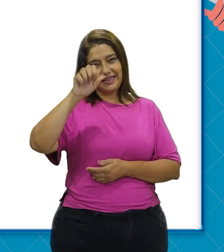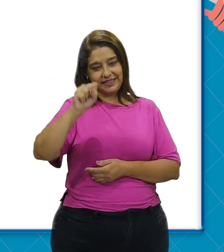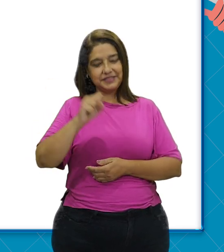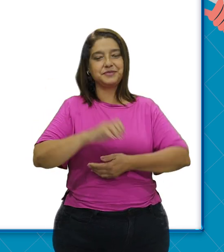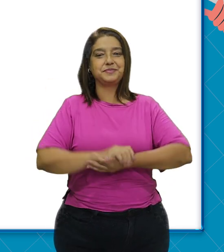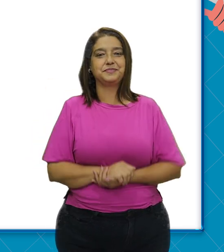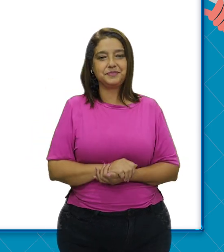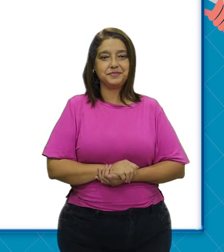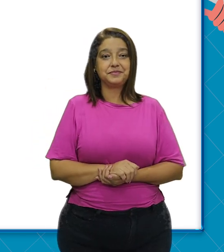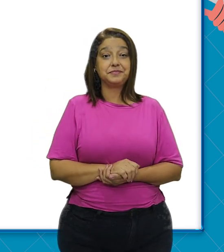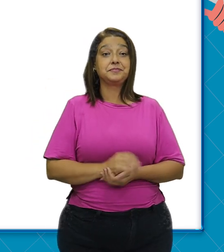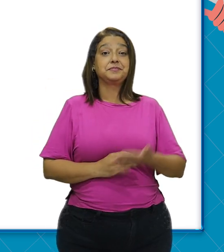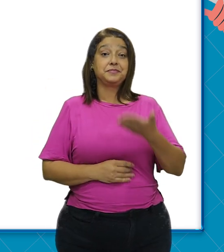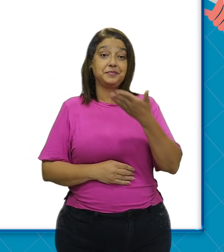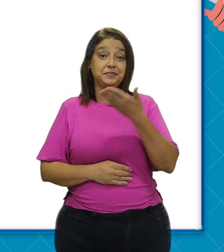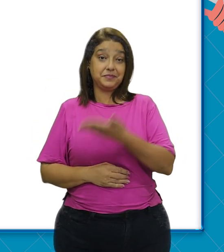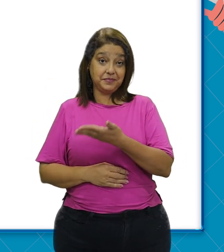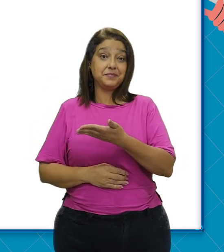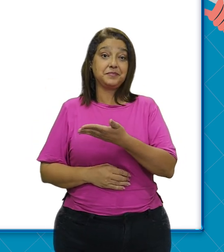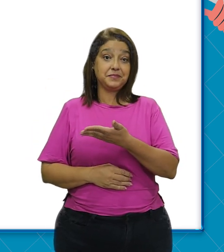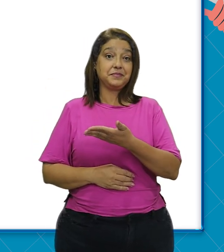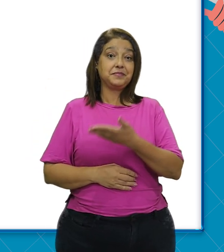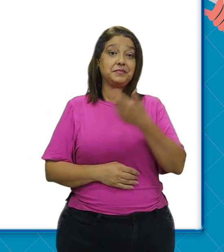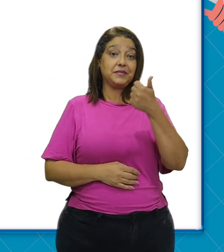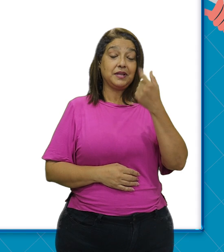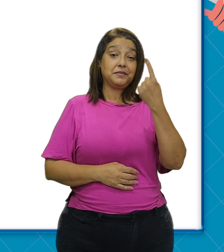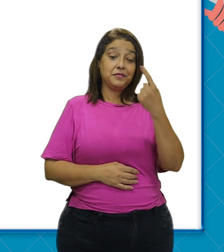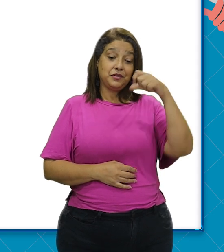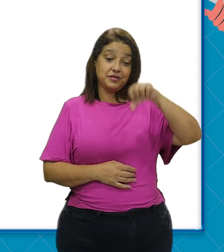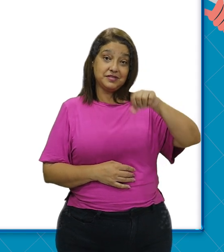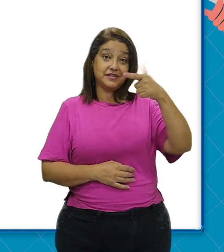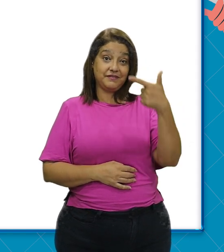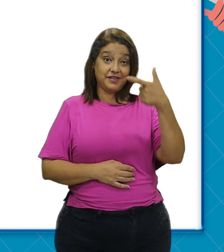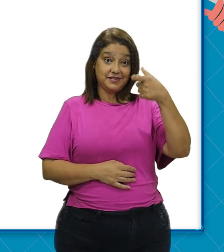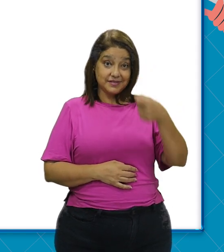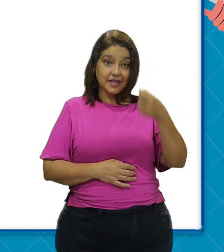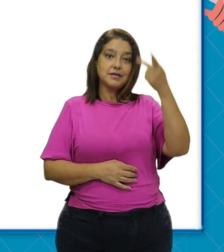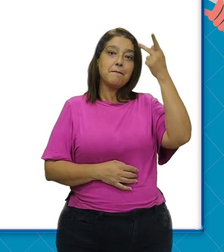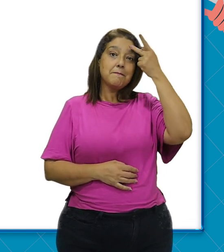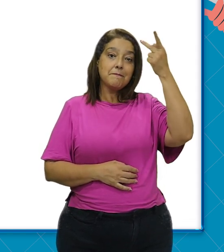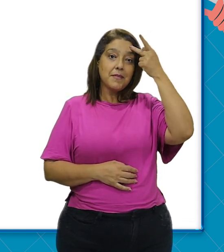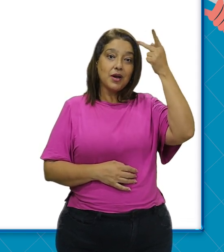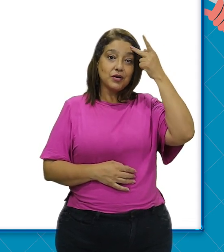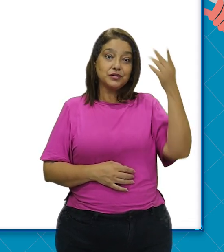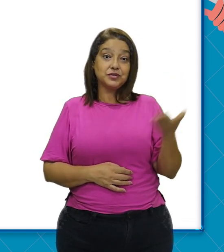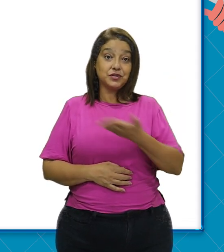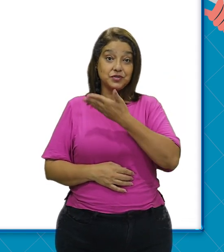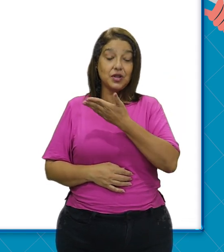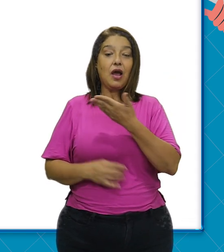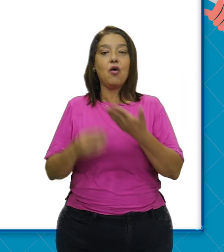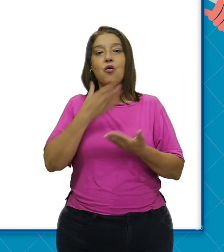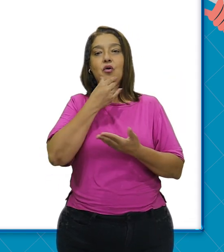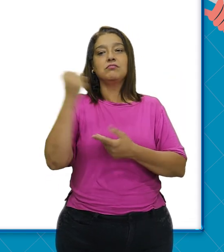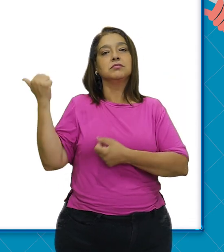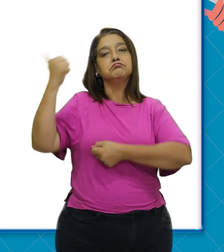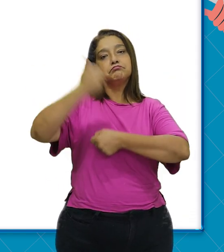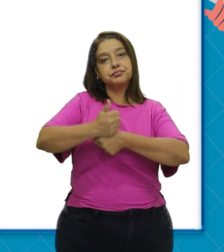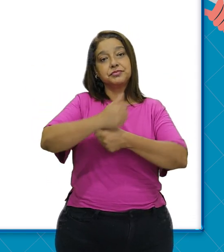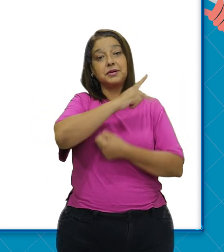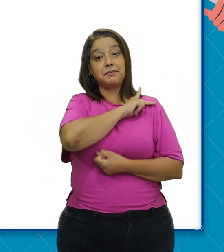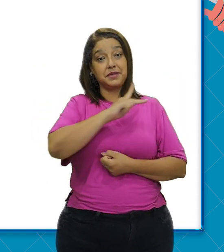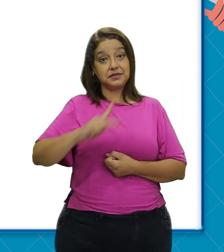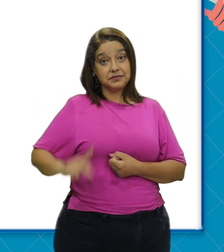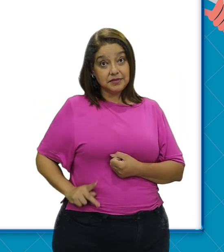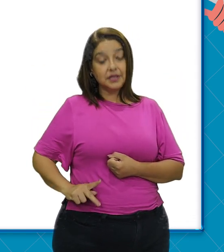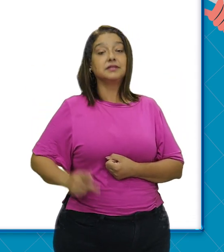1926, o paulista Washington Luiz assume a presidência, e junto a ela todos os problemas que a República Oligárquica estava acumulando. Ainda